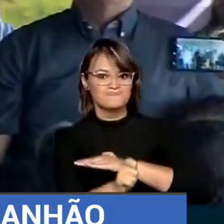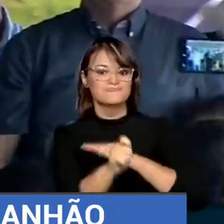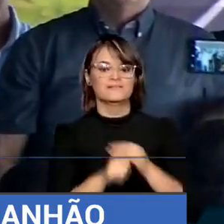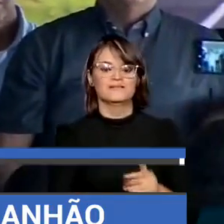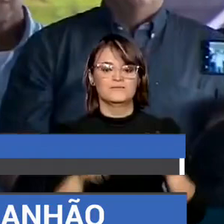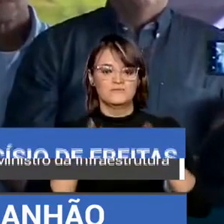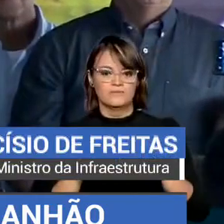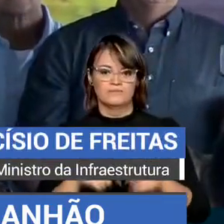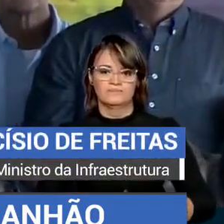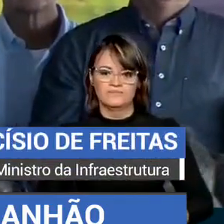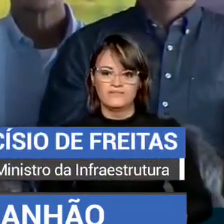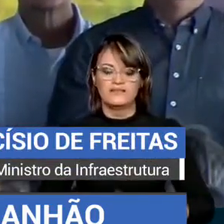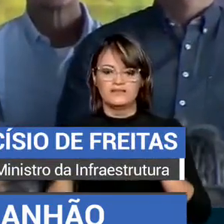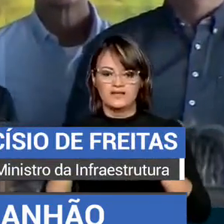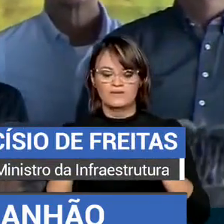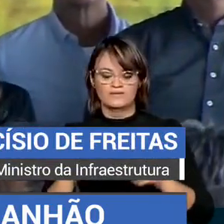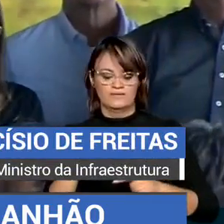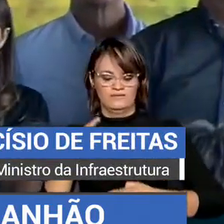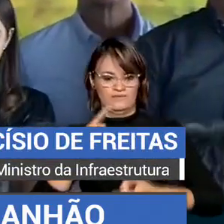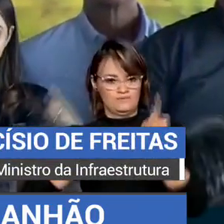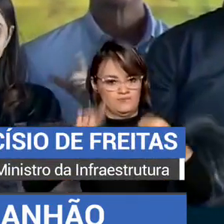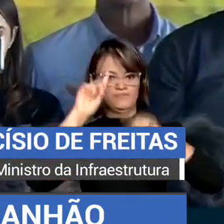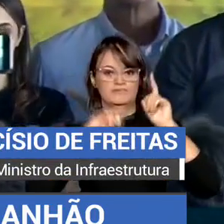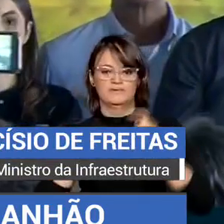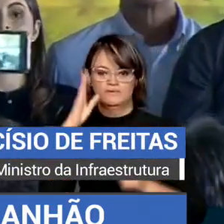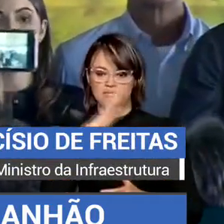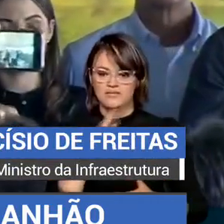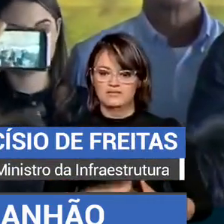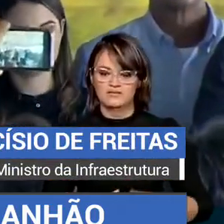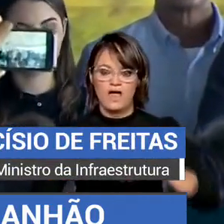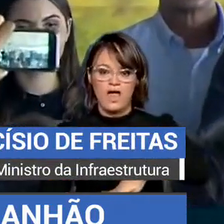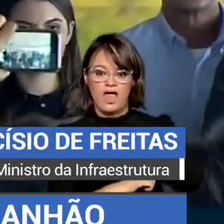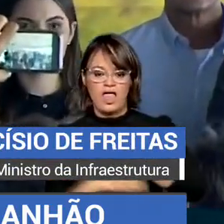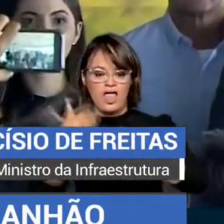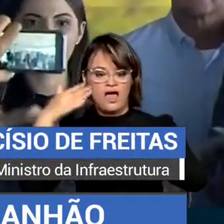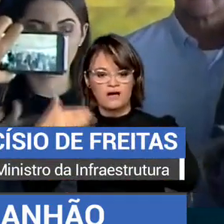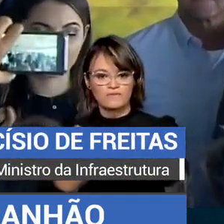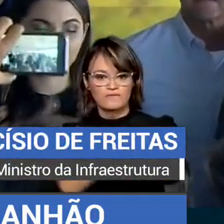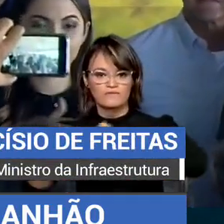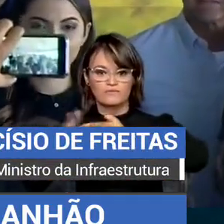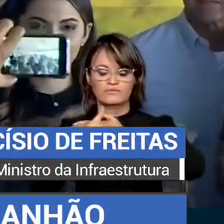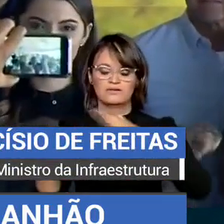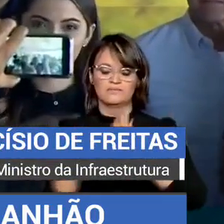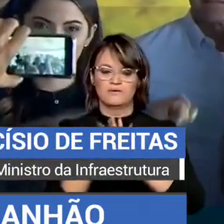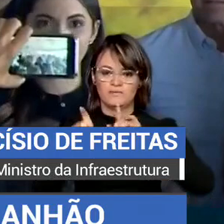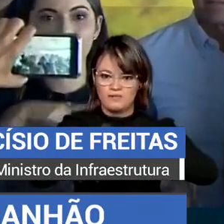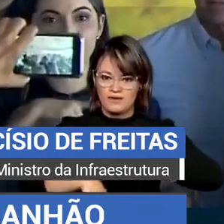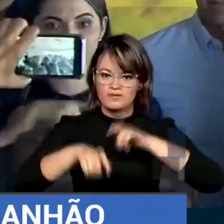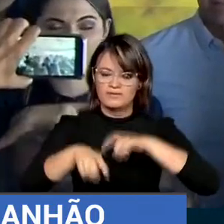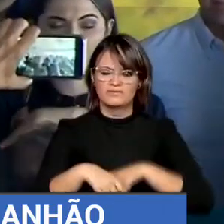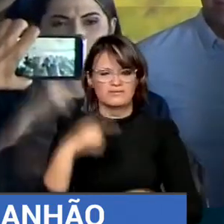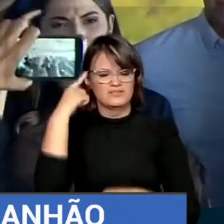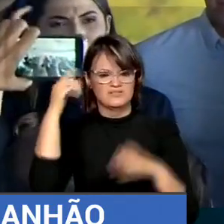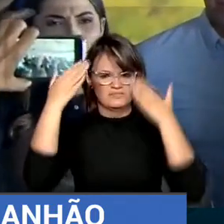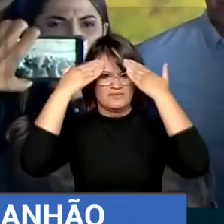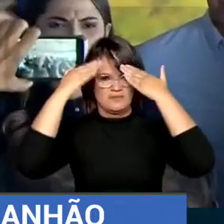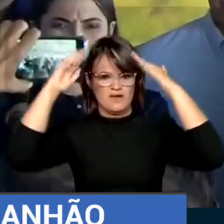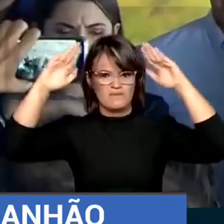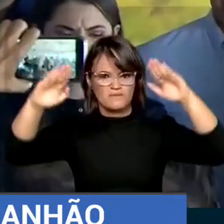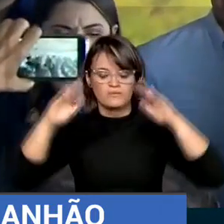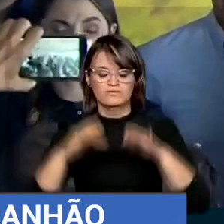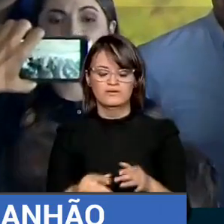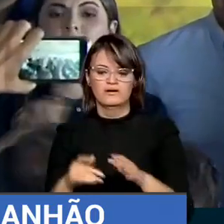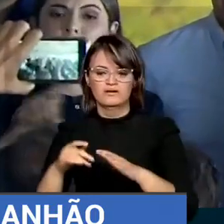Mato Piba, que é a região que vai mais crescer no Brasil. É a fronteira agrícola que nós temos. Quando a gente pensa nos aeroportos, nós